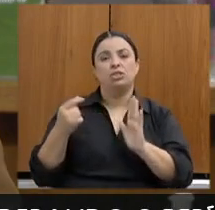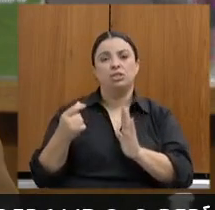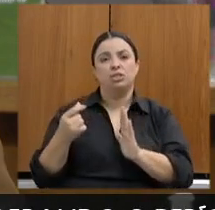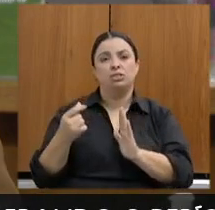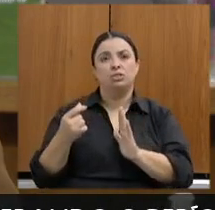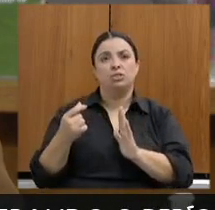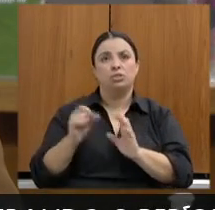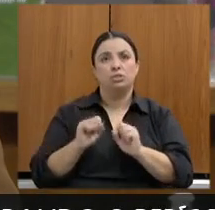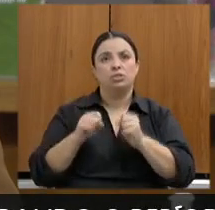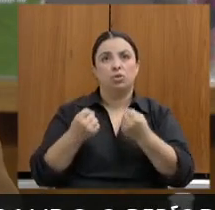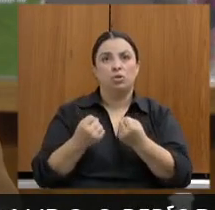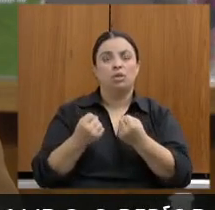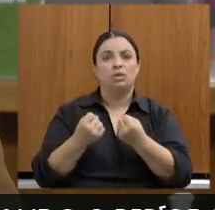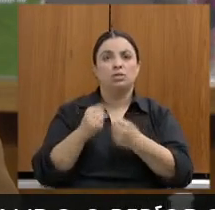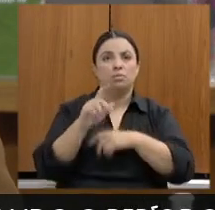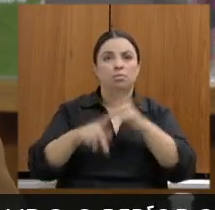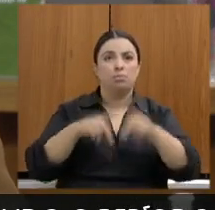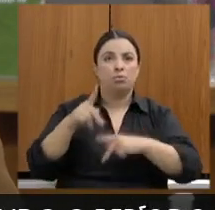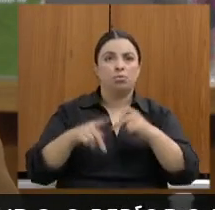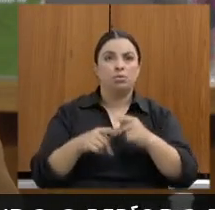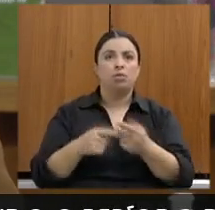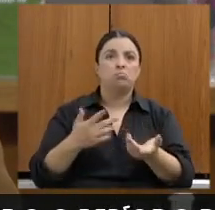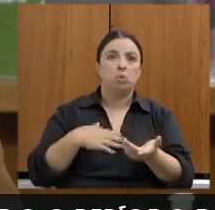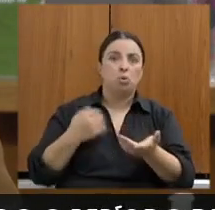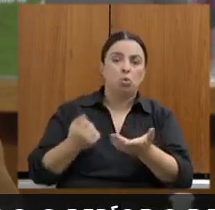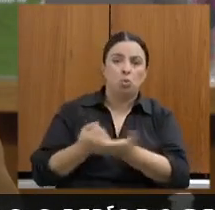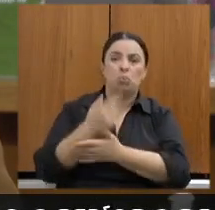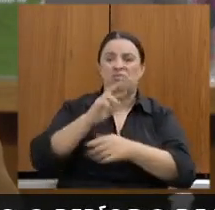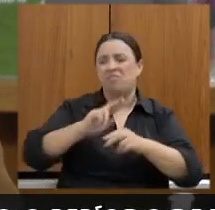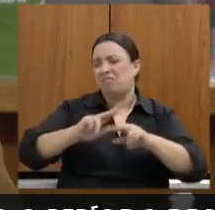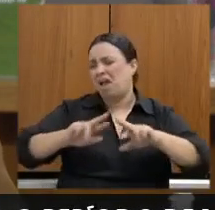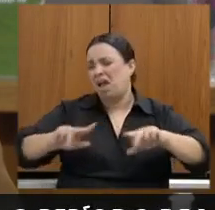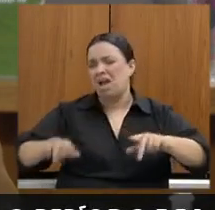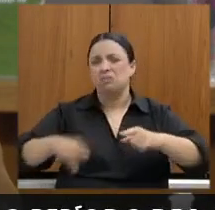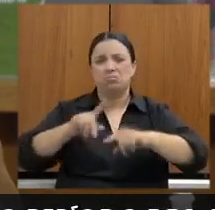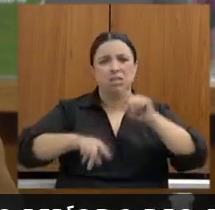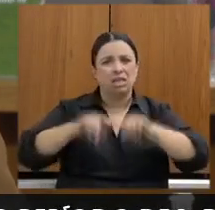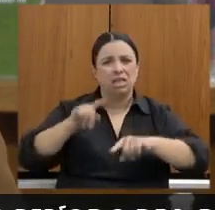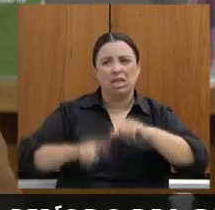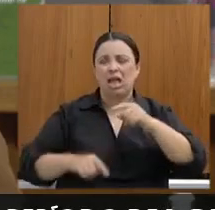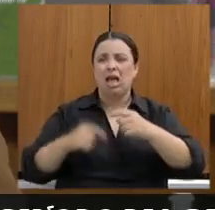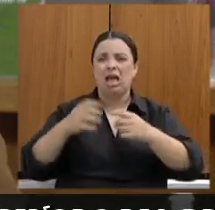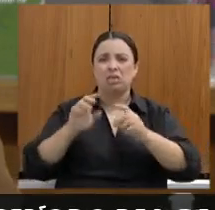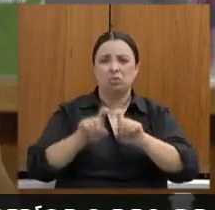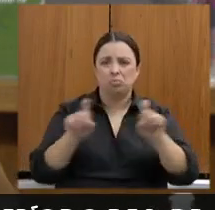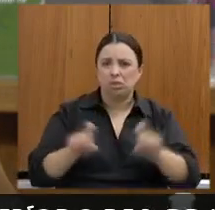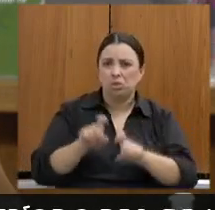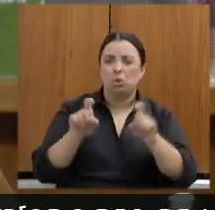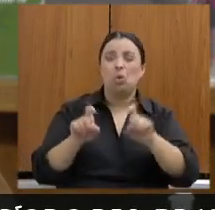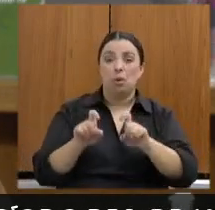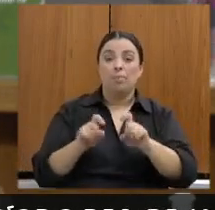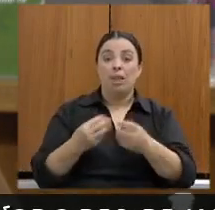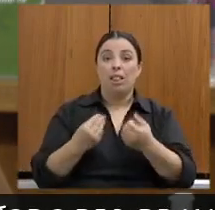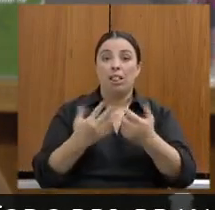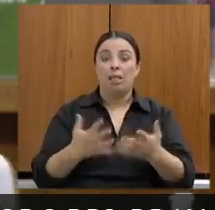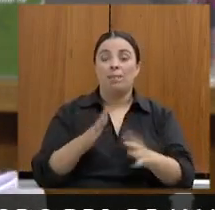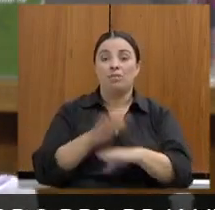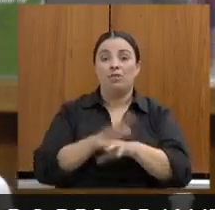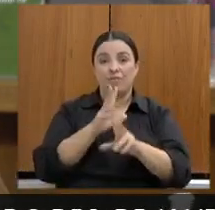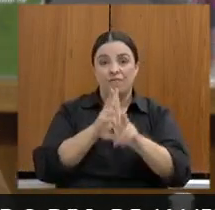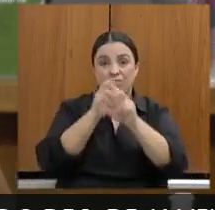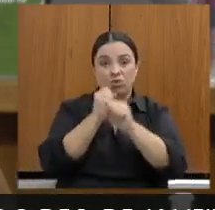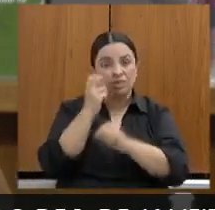São dois. 4 milhões para aquisição de equipamentos equipamento para melhorar né e potencializar Nossa inteligência